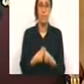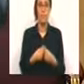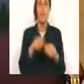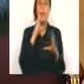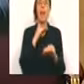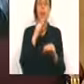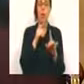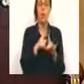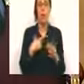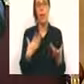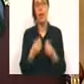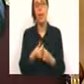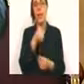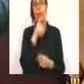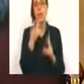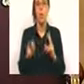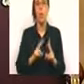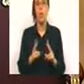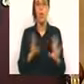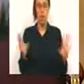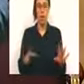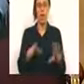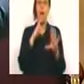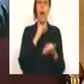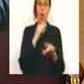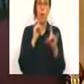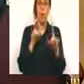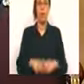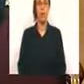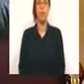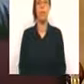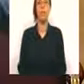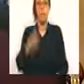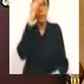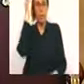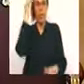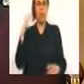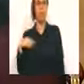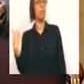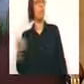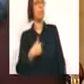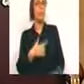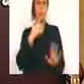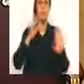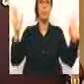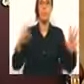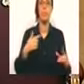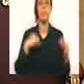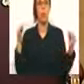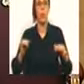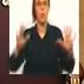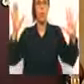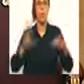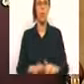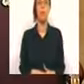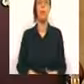conversa ou estão connosco na decisão? Porque na conversa, que é fácil, já todos nós percebemos, todos concordam.